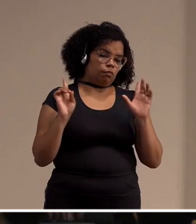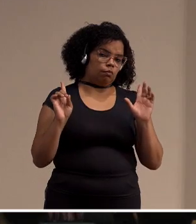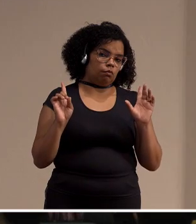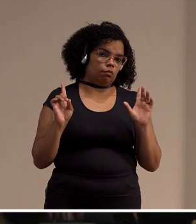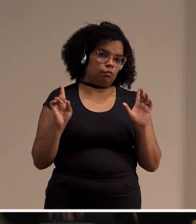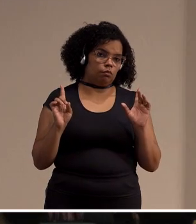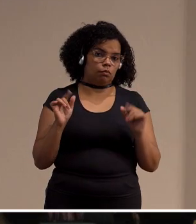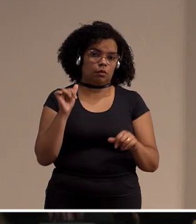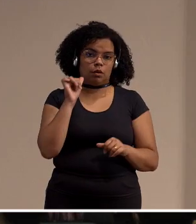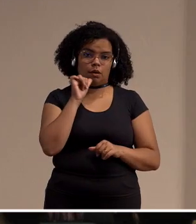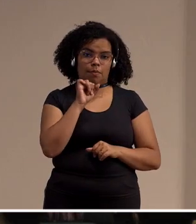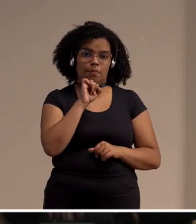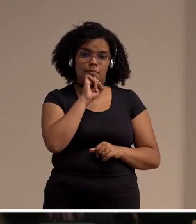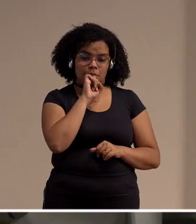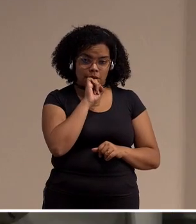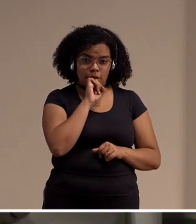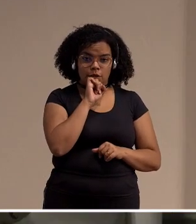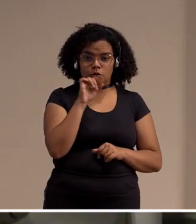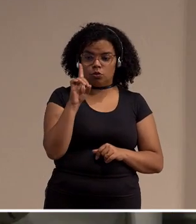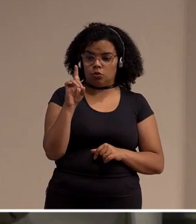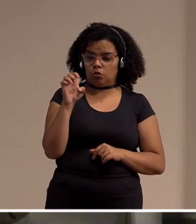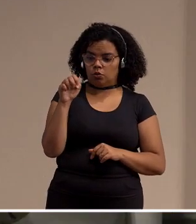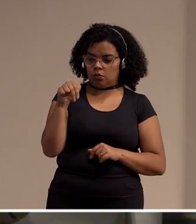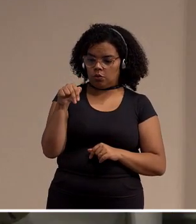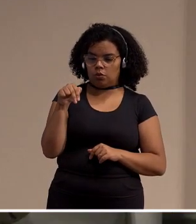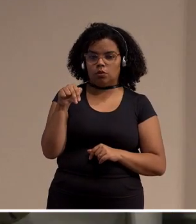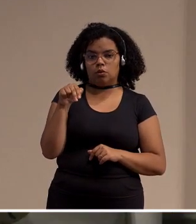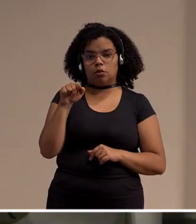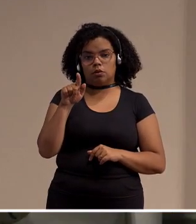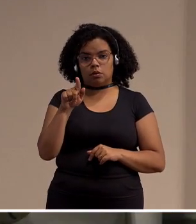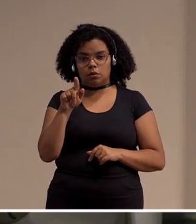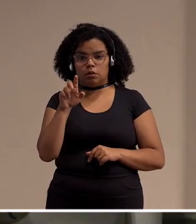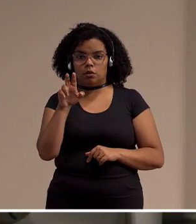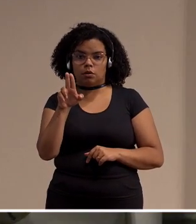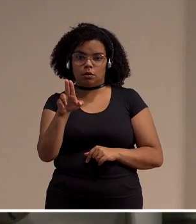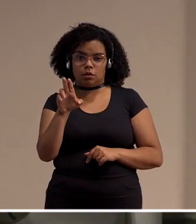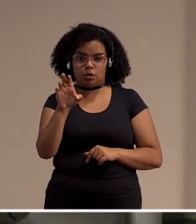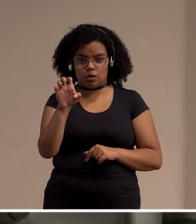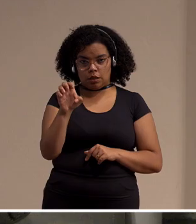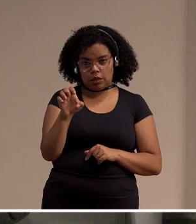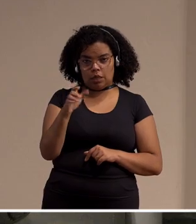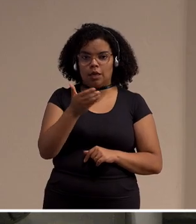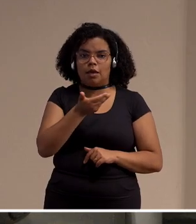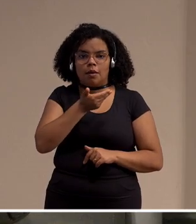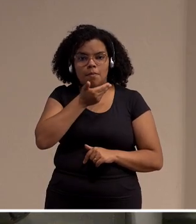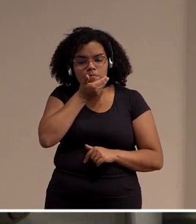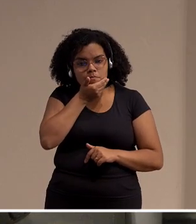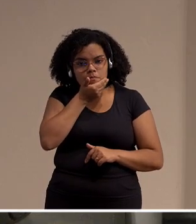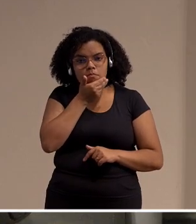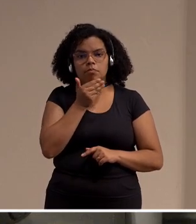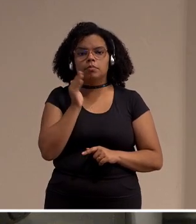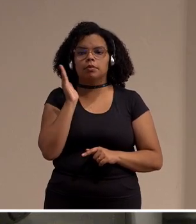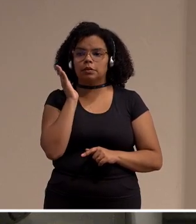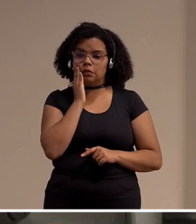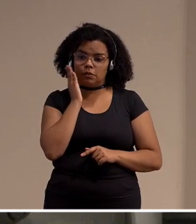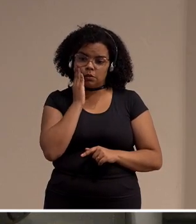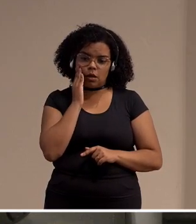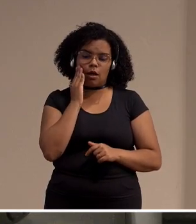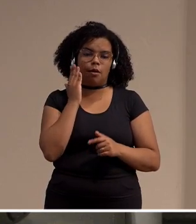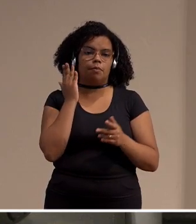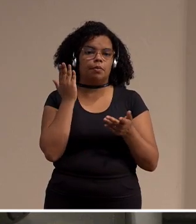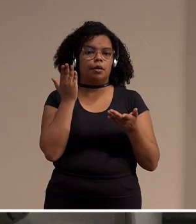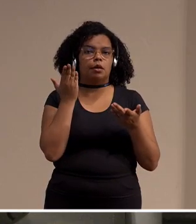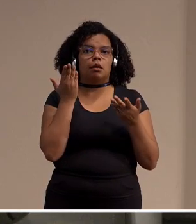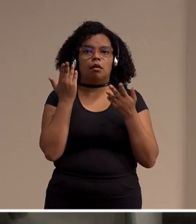a mãe do Dangue Boy, desde o início, ela sabe que ele pode virar... Sabe a natureza, né?